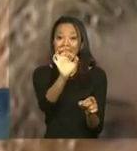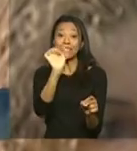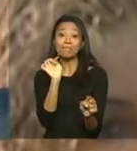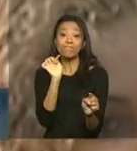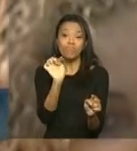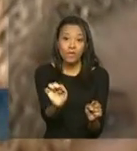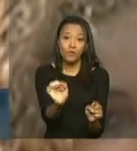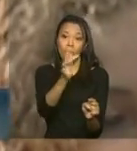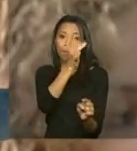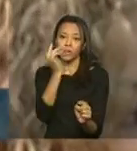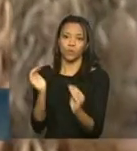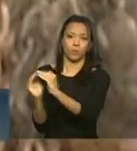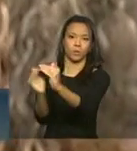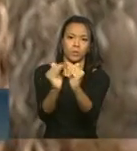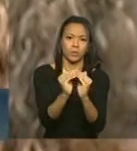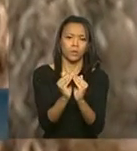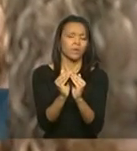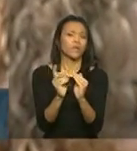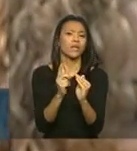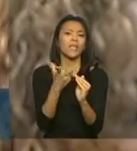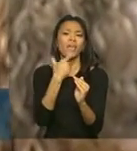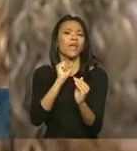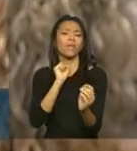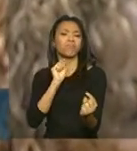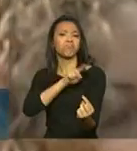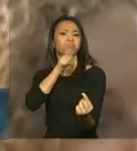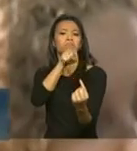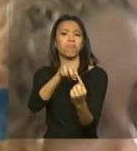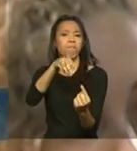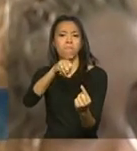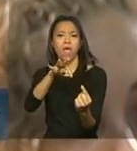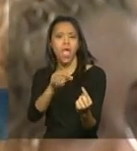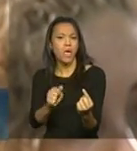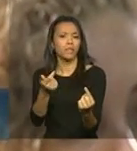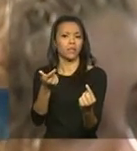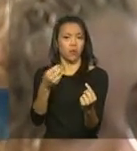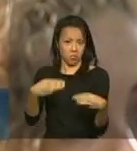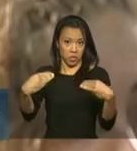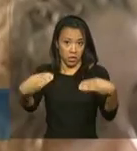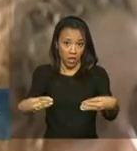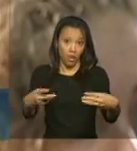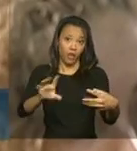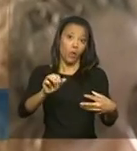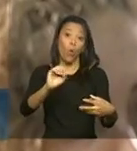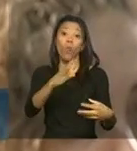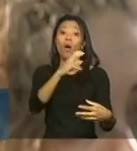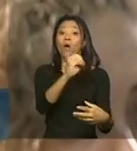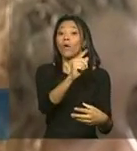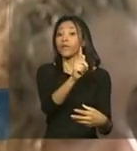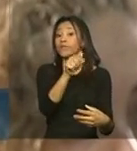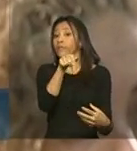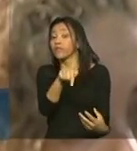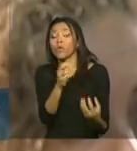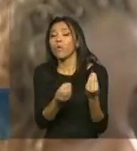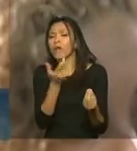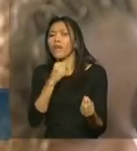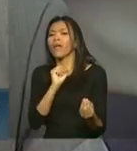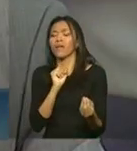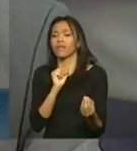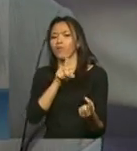é, quem definiu essa meta, se é do próprio Ministério, com a Organização Mundial da Saúde, e qual é o prazo que se tem para se atingir essa meta?